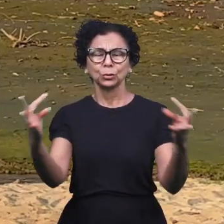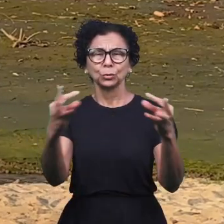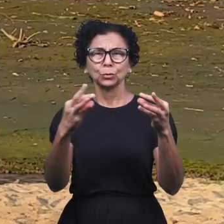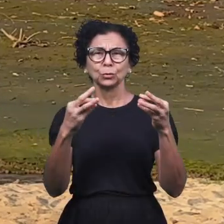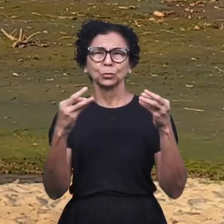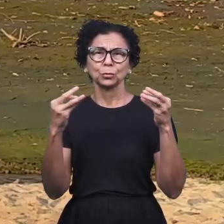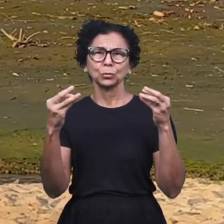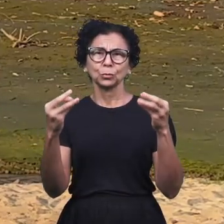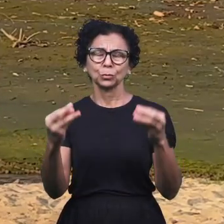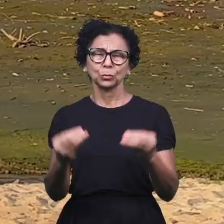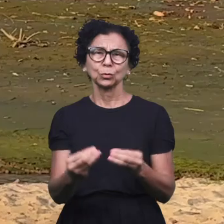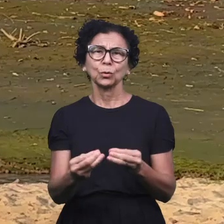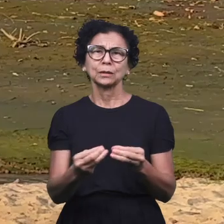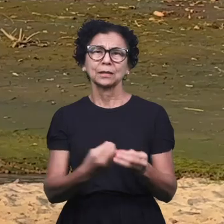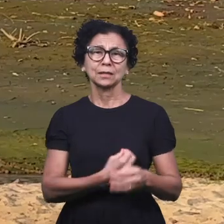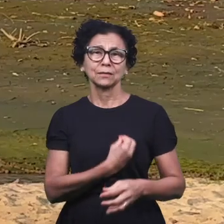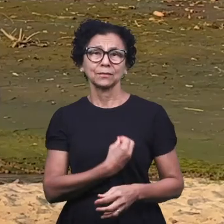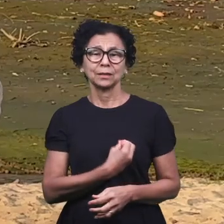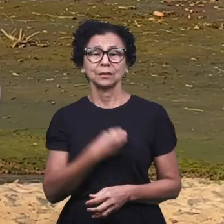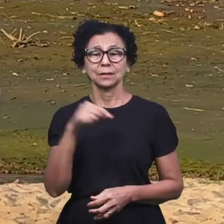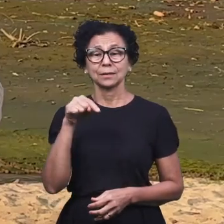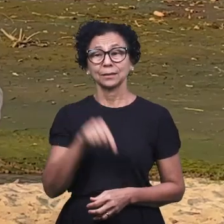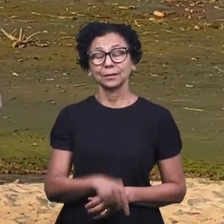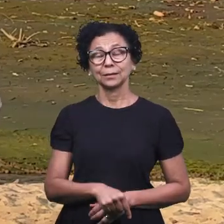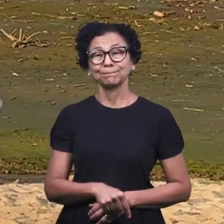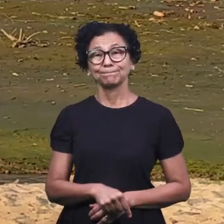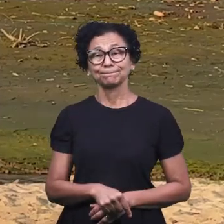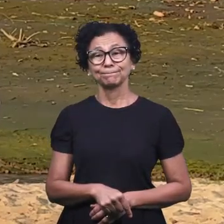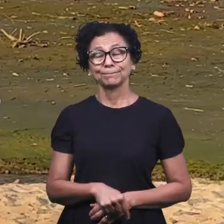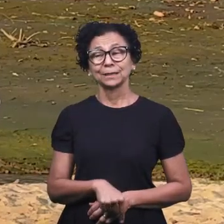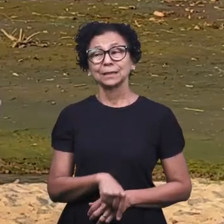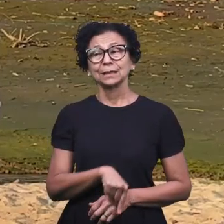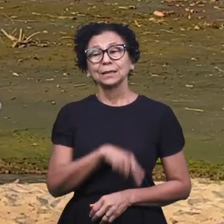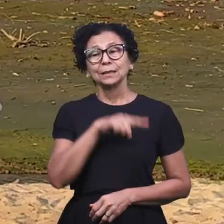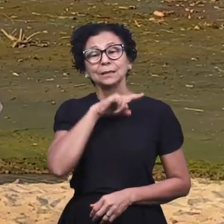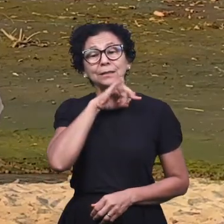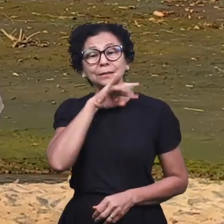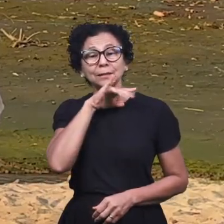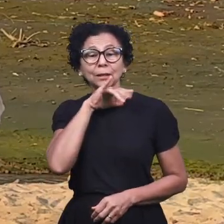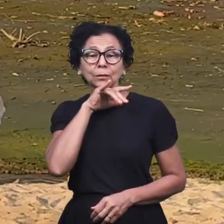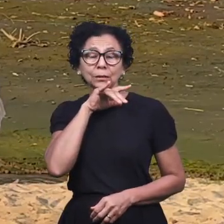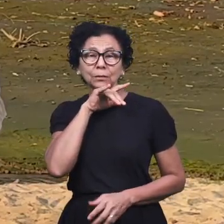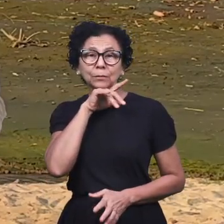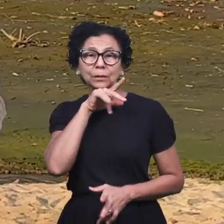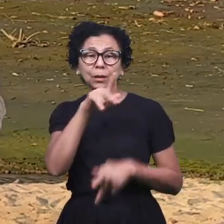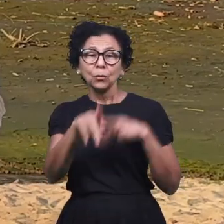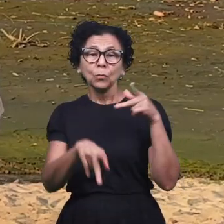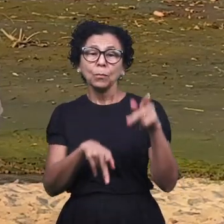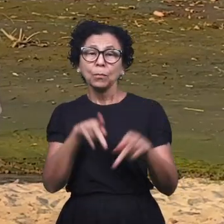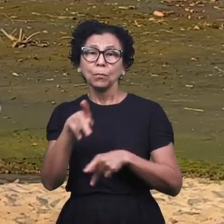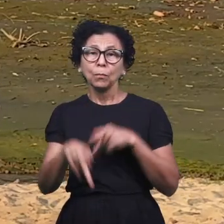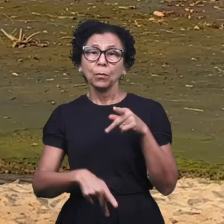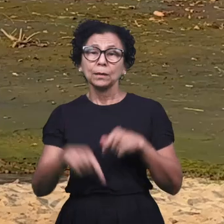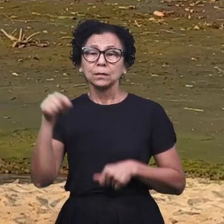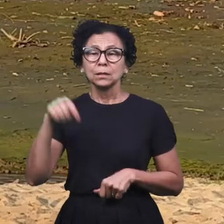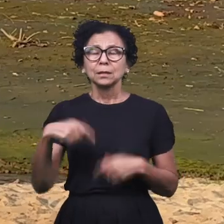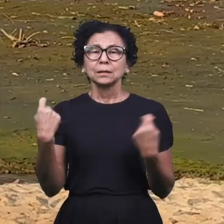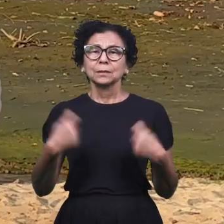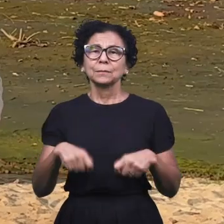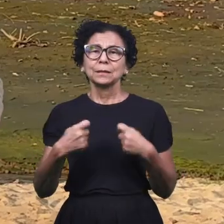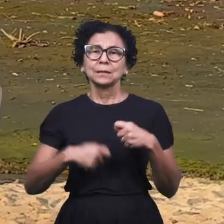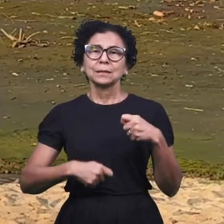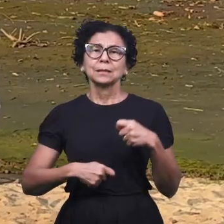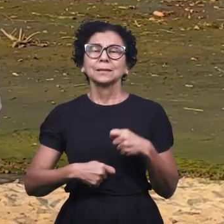da bacia amazônica. Isso é ruim, porque as populações locais que sobrevivem da pesca,